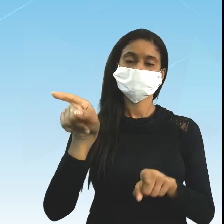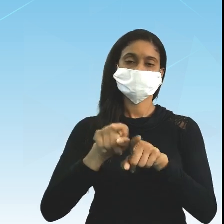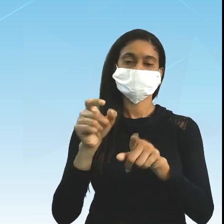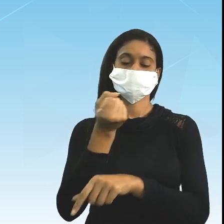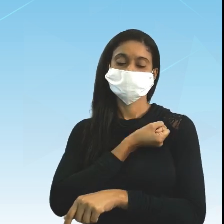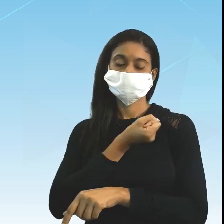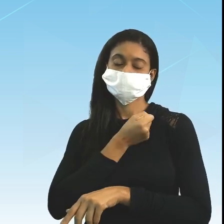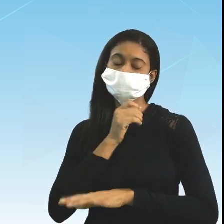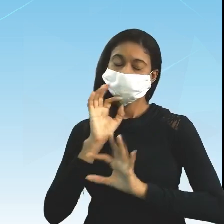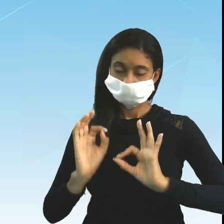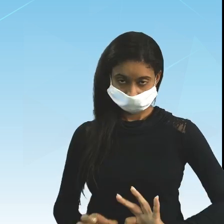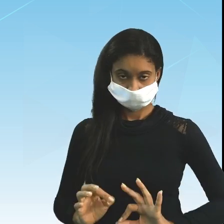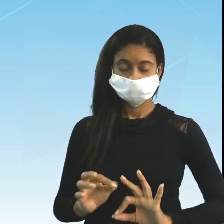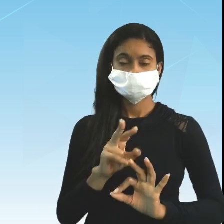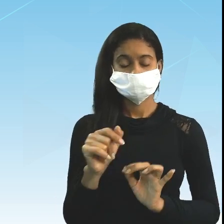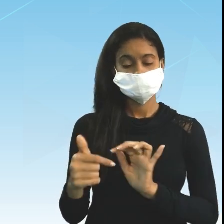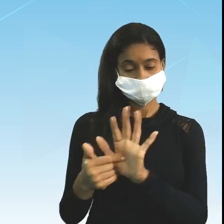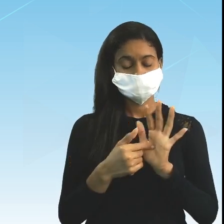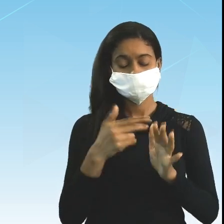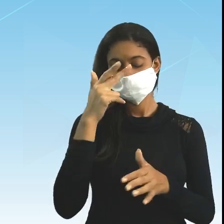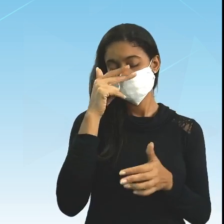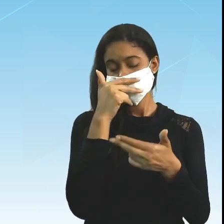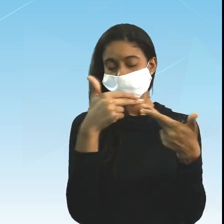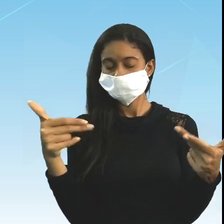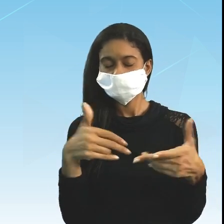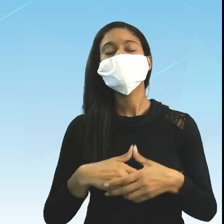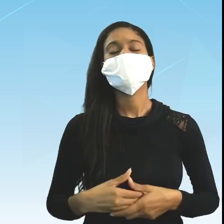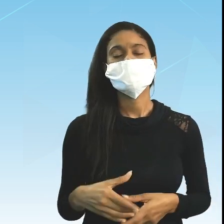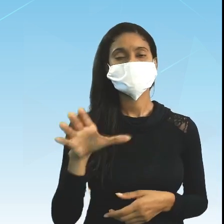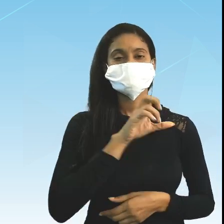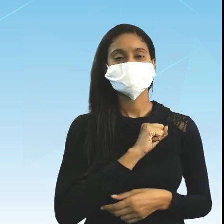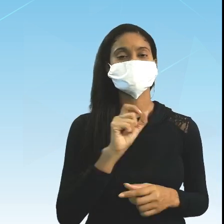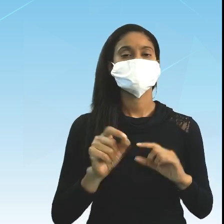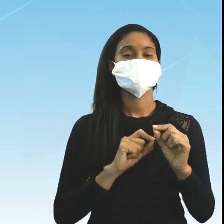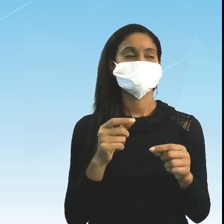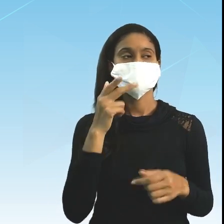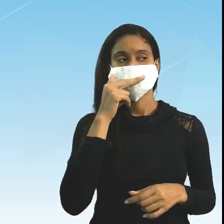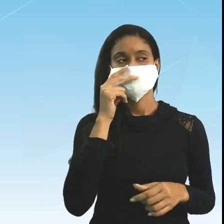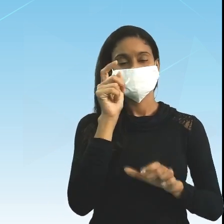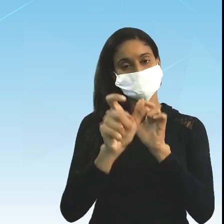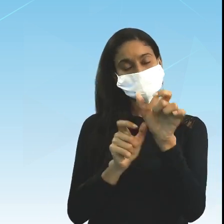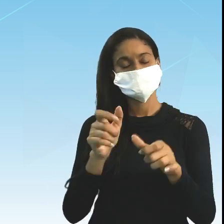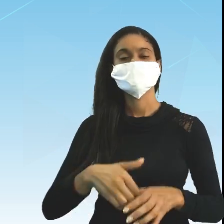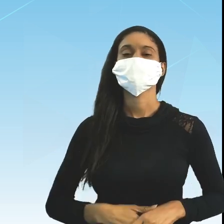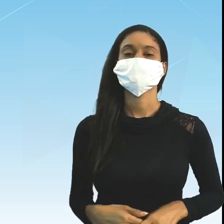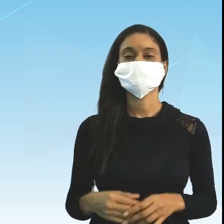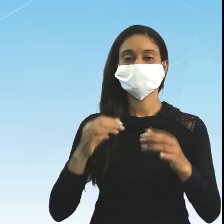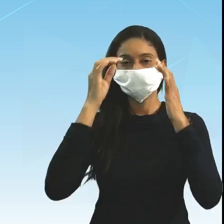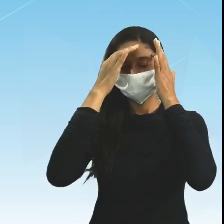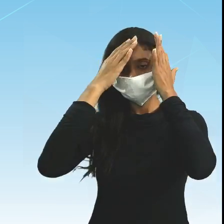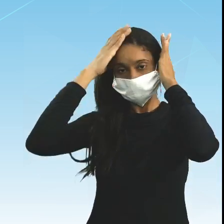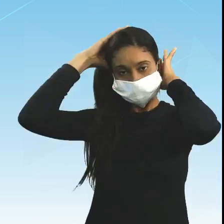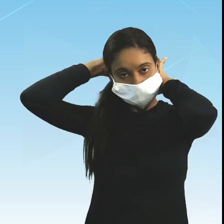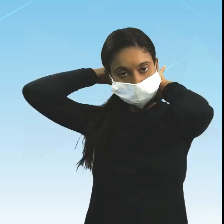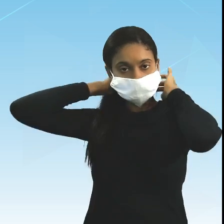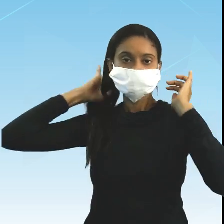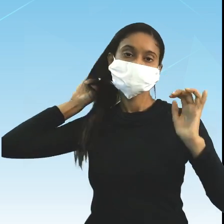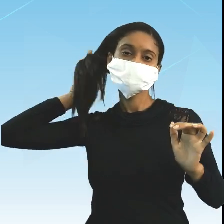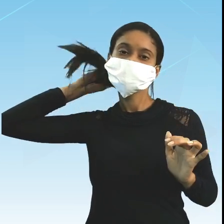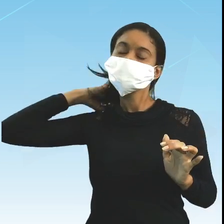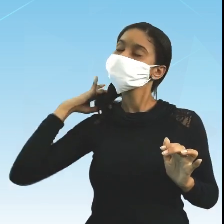Vai representar a mesma coisa, meus amores. É o mesmo jeitinho. E a